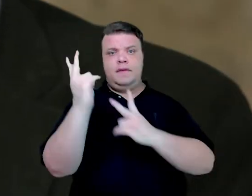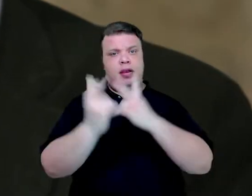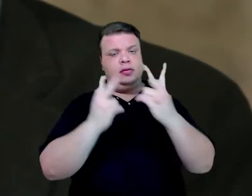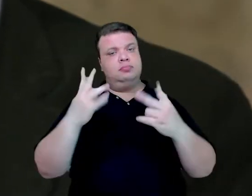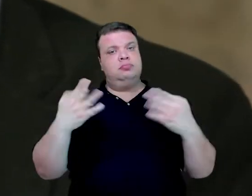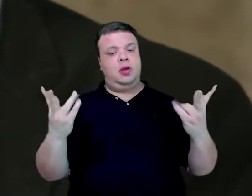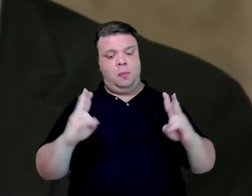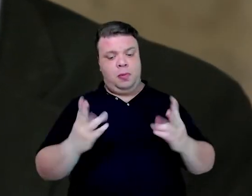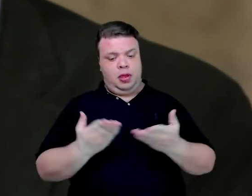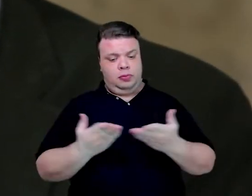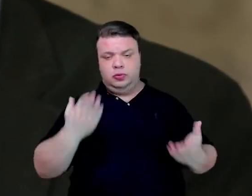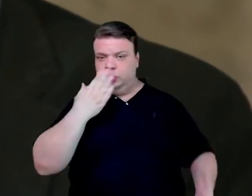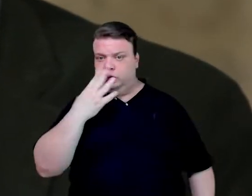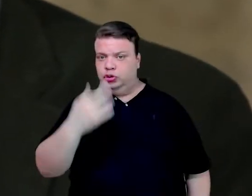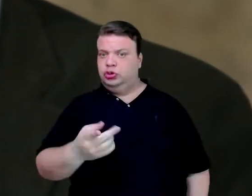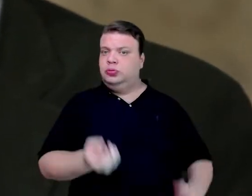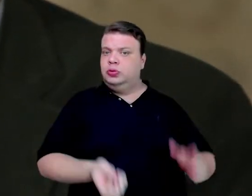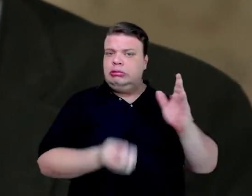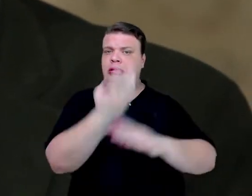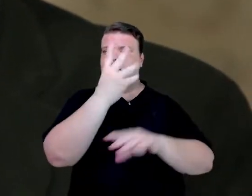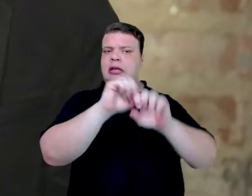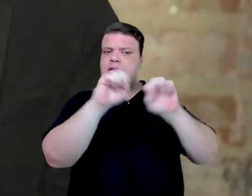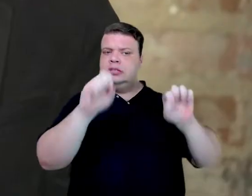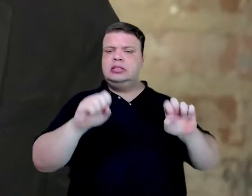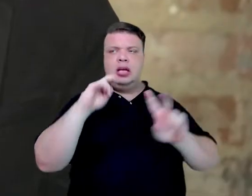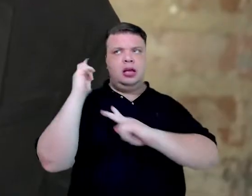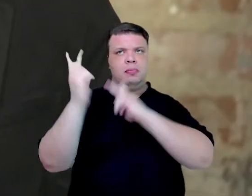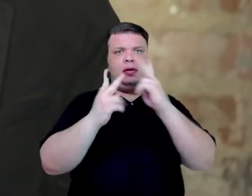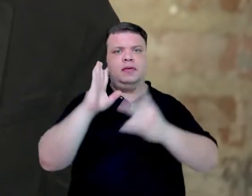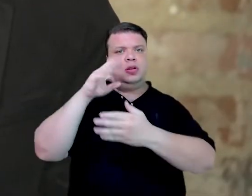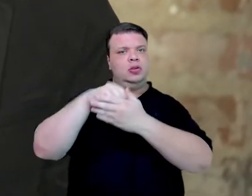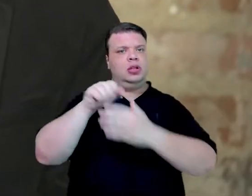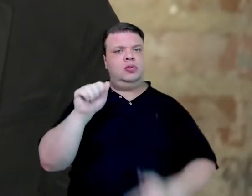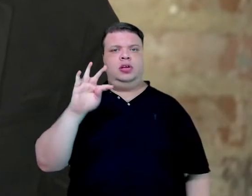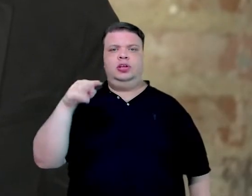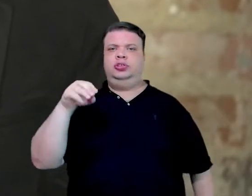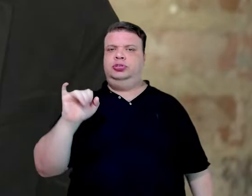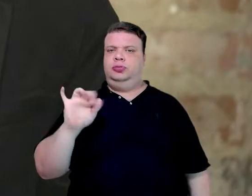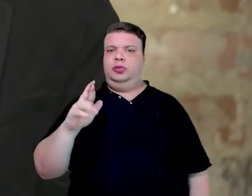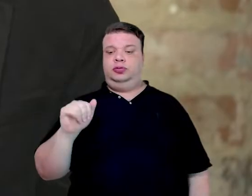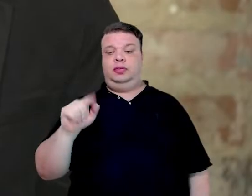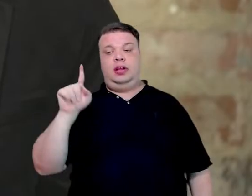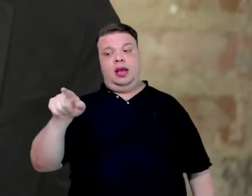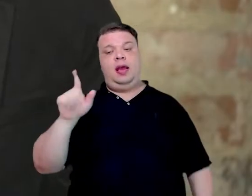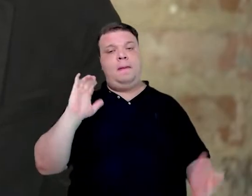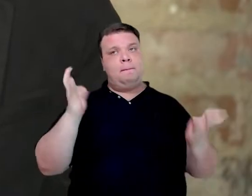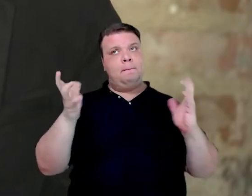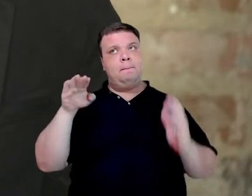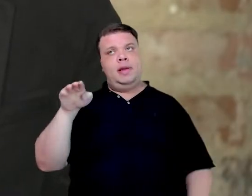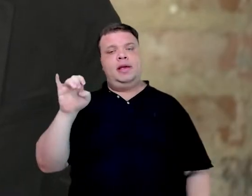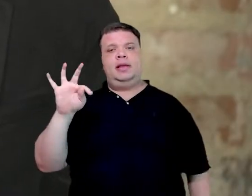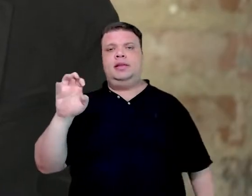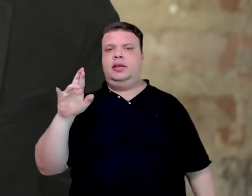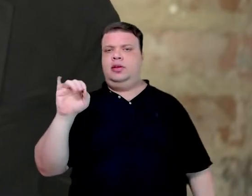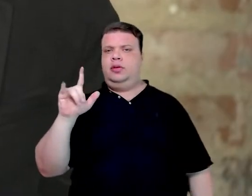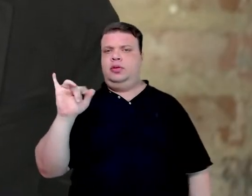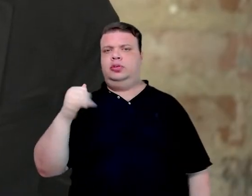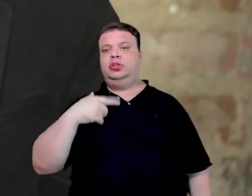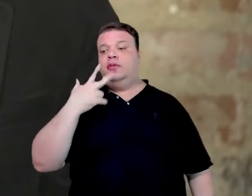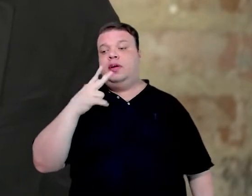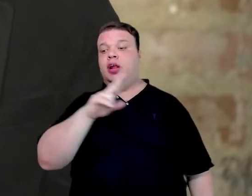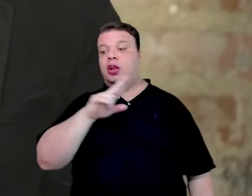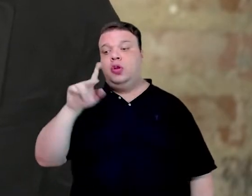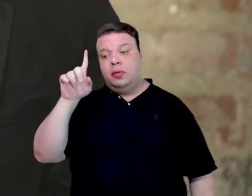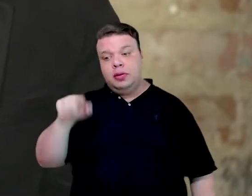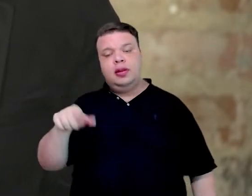e, consequentemente, o vento. Desta forma, criam-se os sistemas de vento na atmosfera terrestre, que em meteorologia